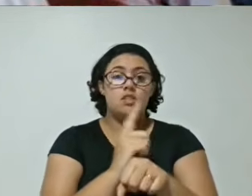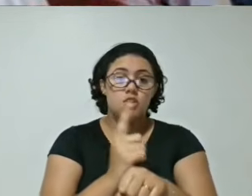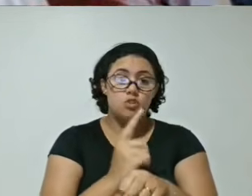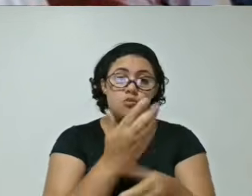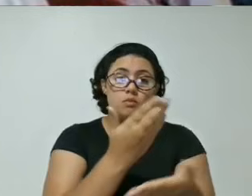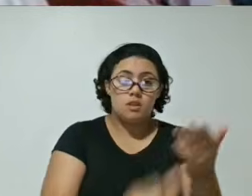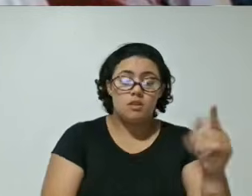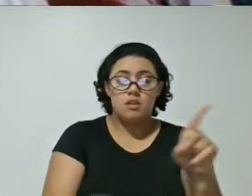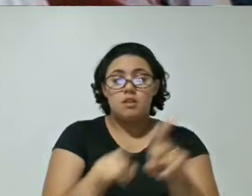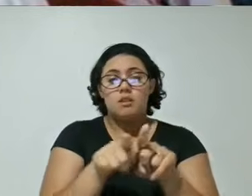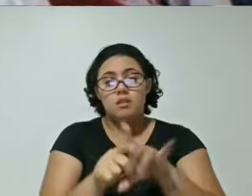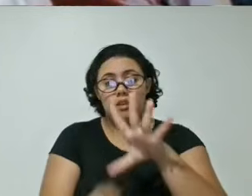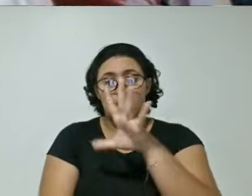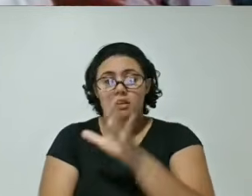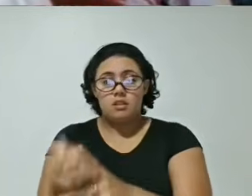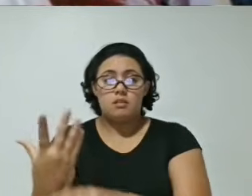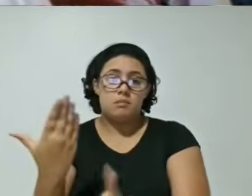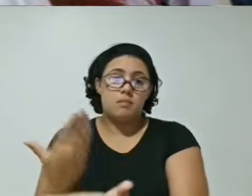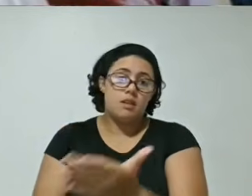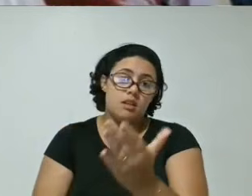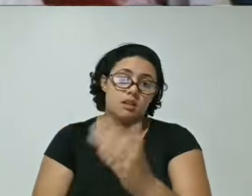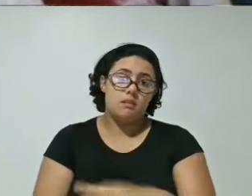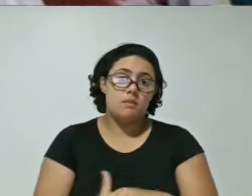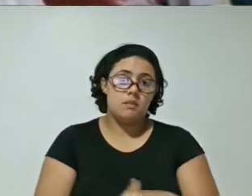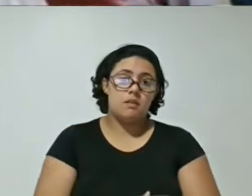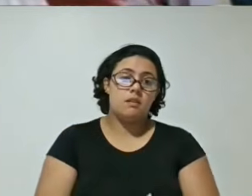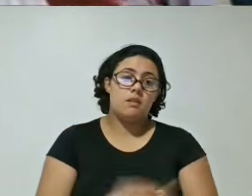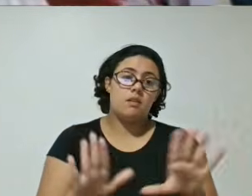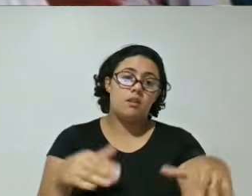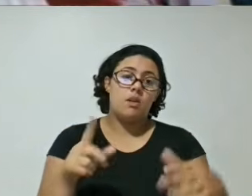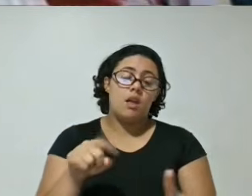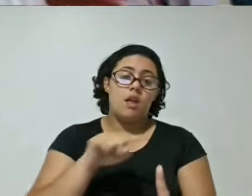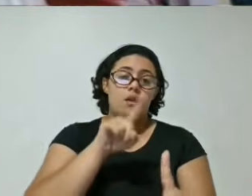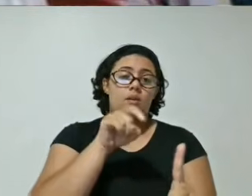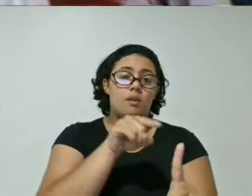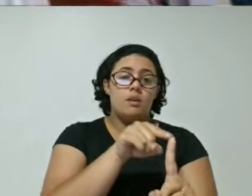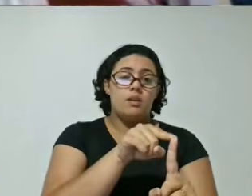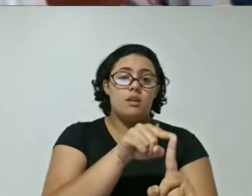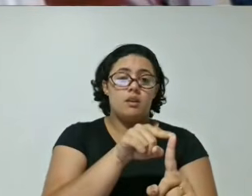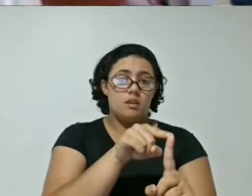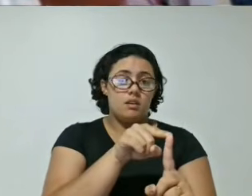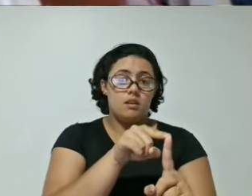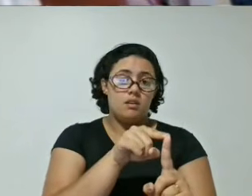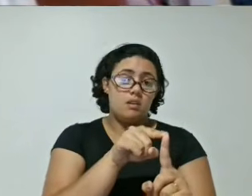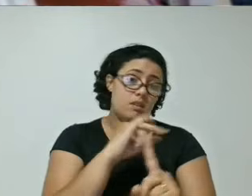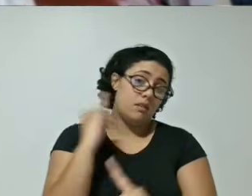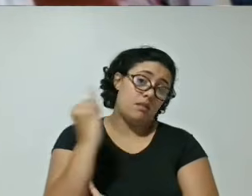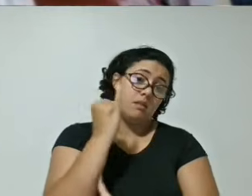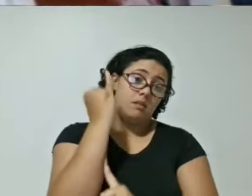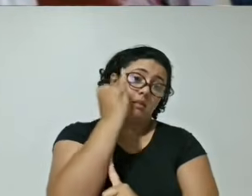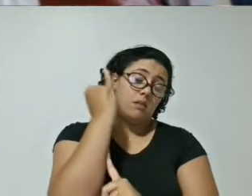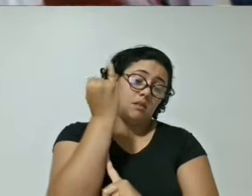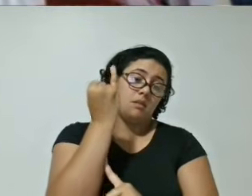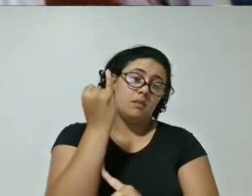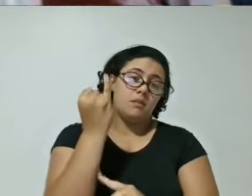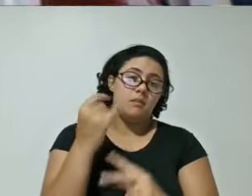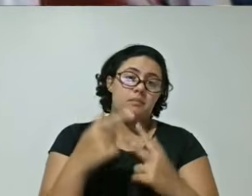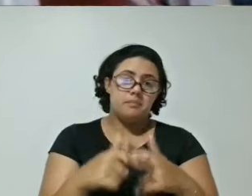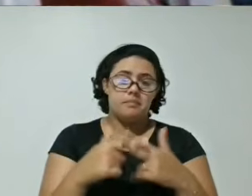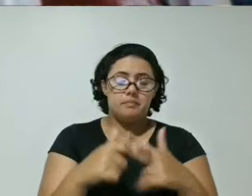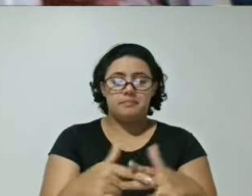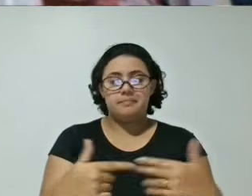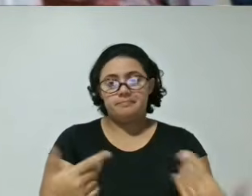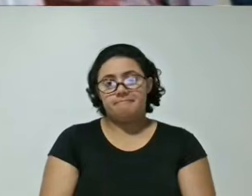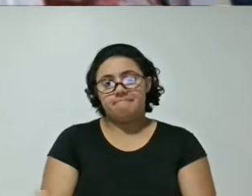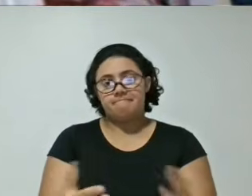ganhou um gestor, mas perdeu o produtor, que é uma função muito fundamental no equipamento. Crucial, né, para o